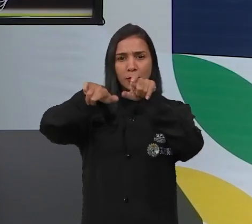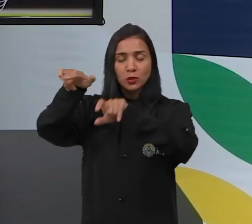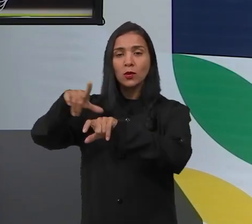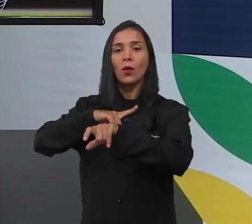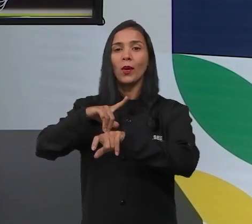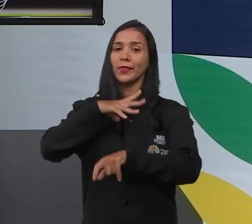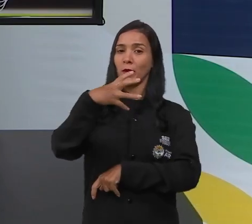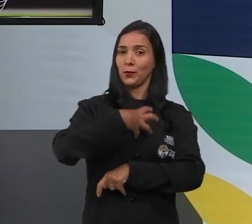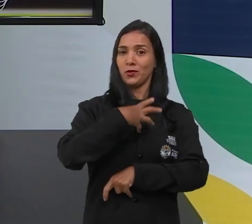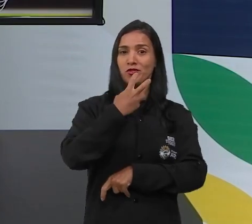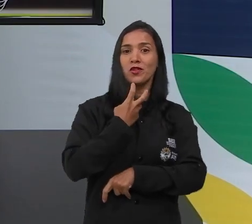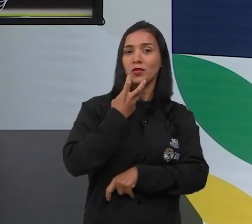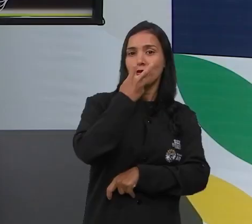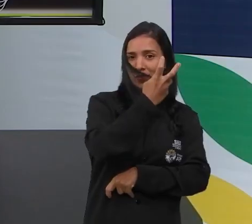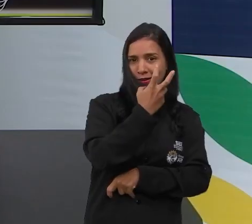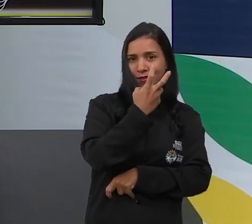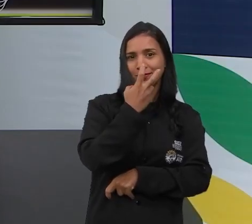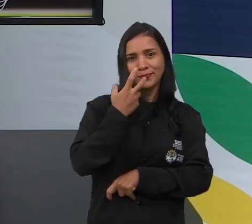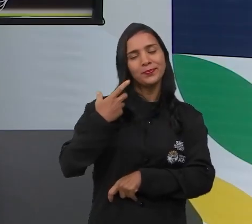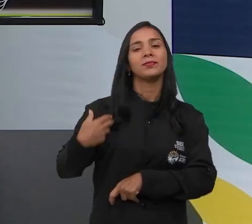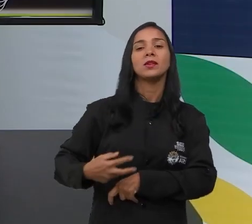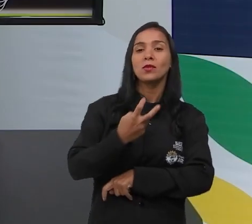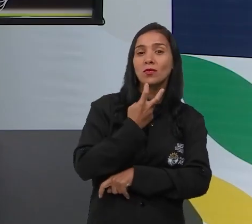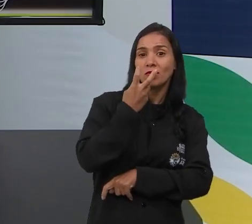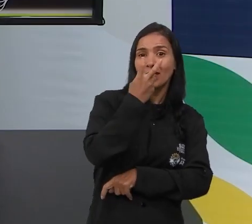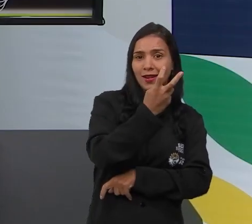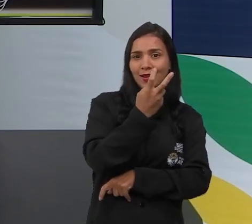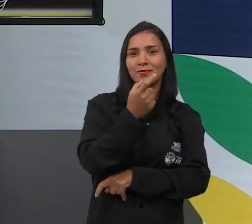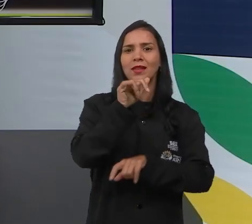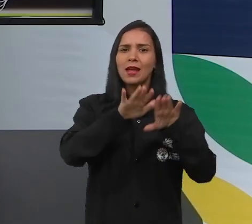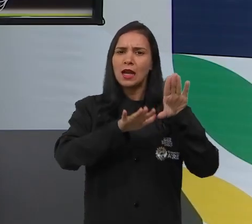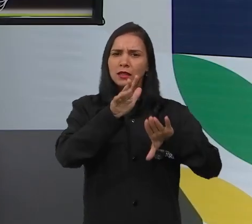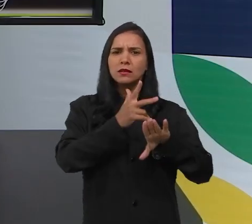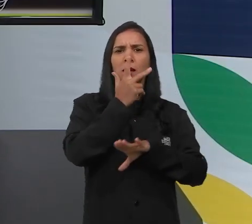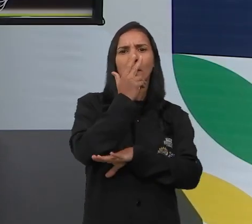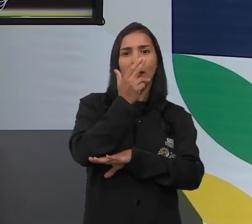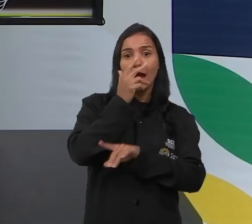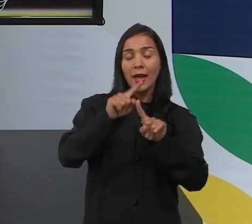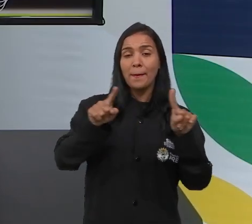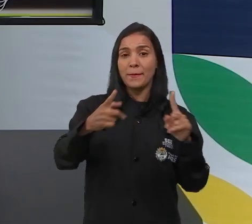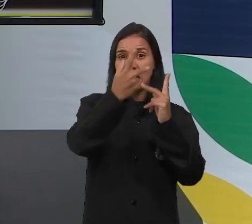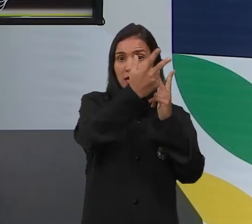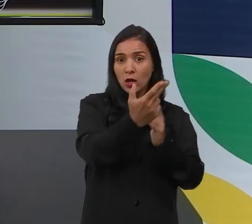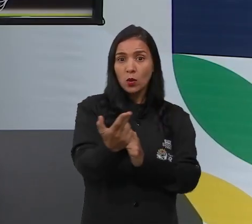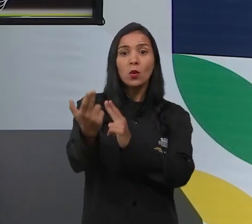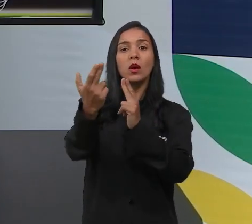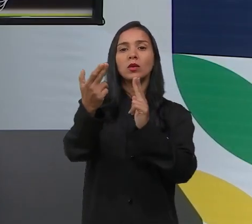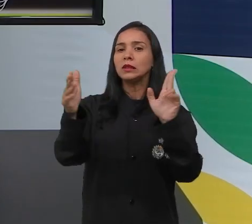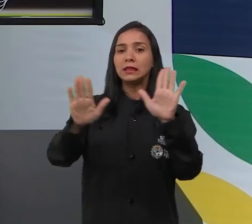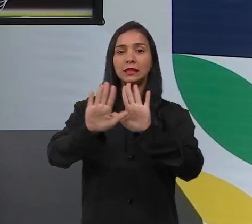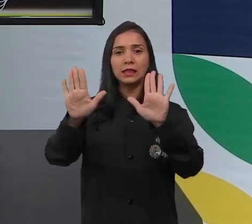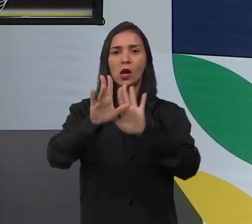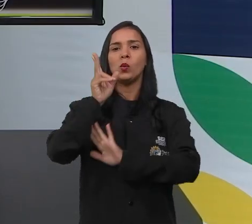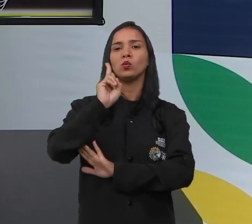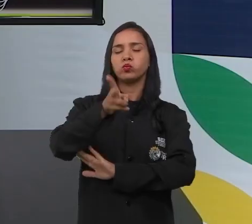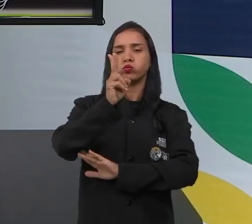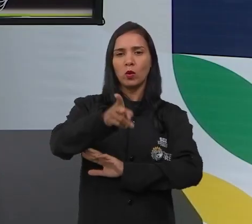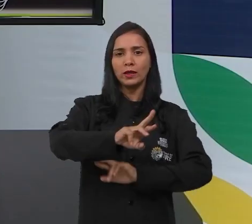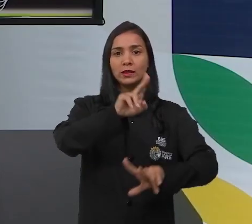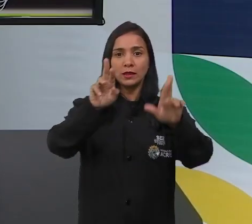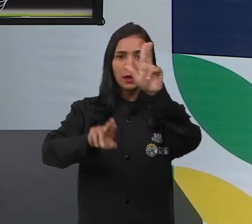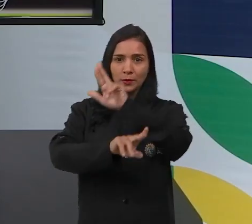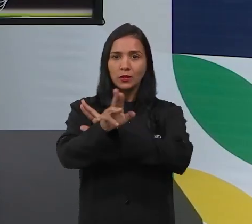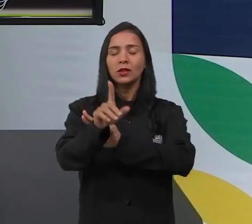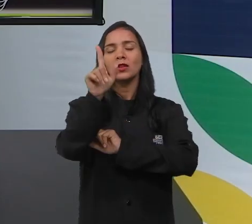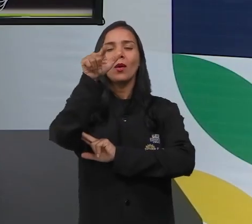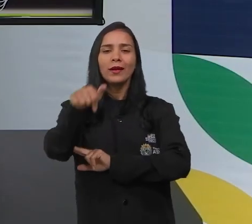voz, tem um timbre da voz. Embora sejam muito semelhantes, elas não são iguais. Então, é a cor do som,